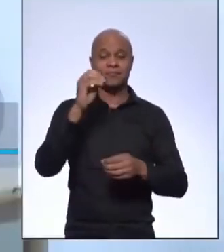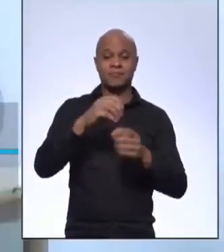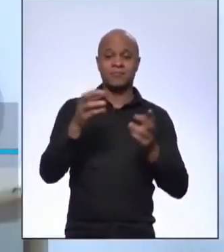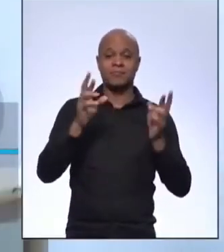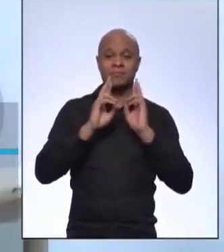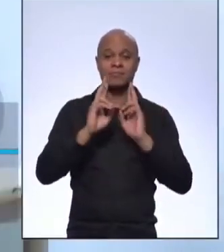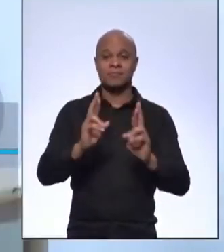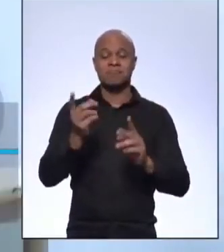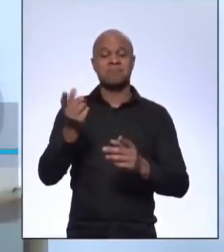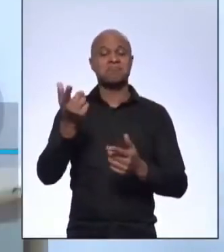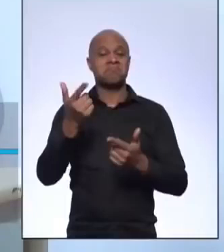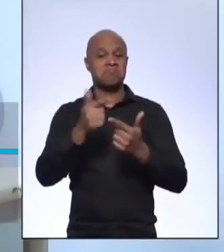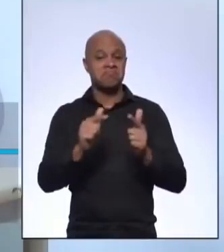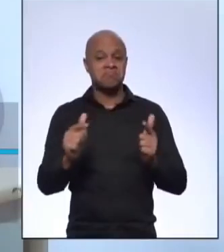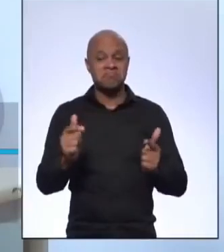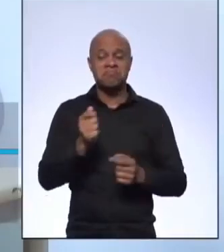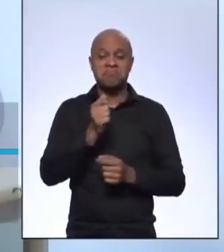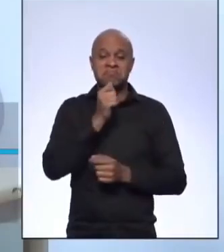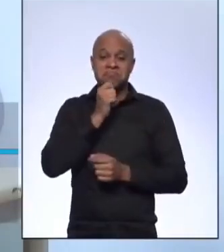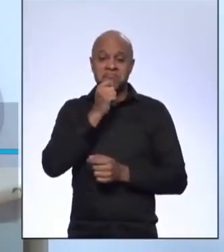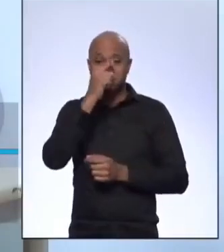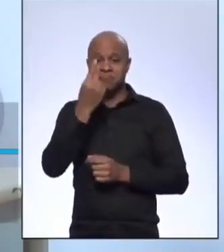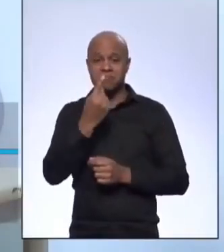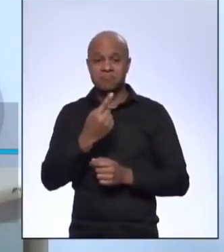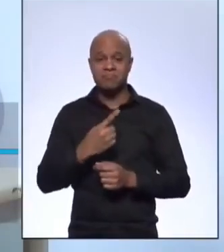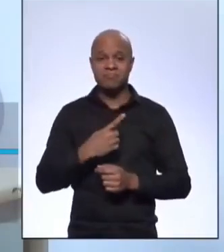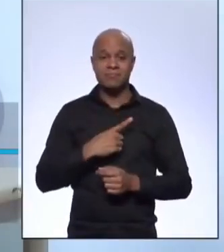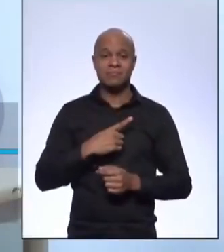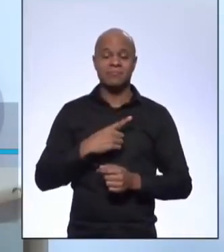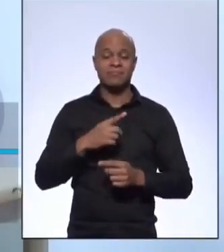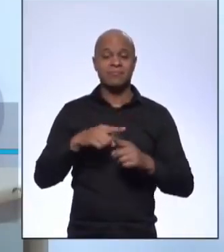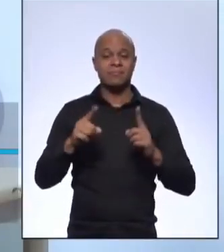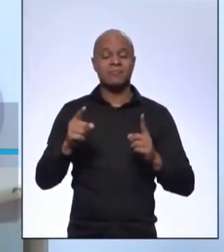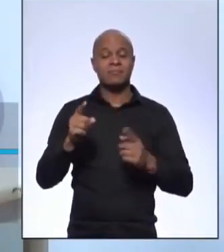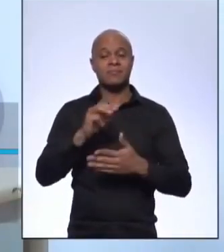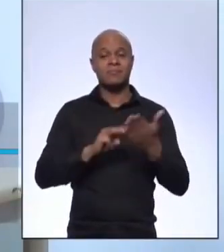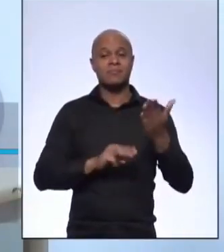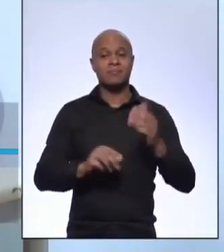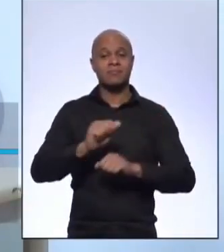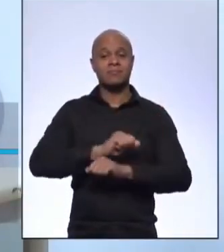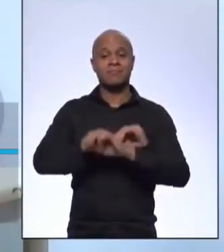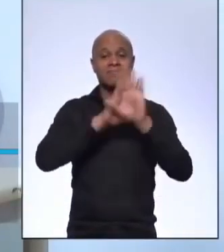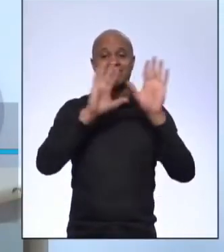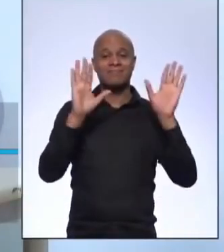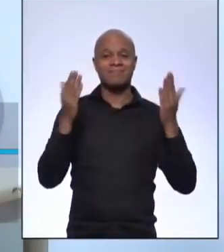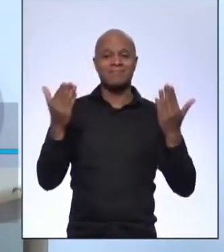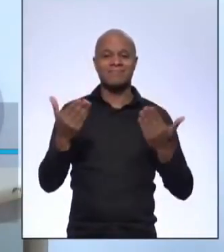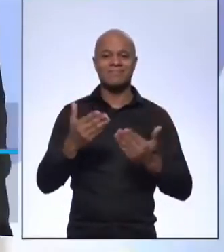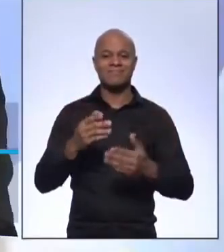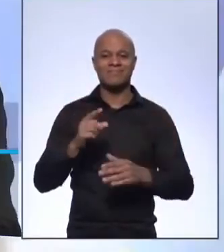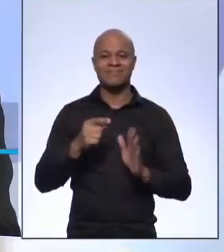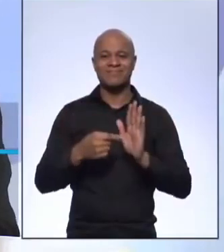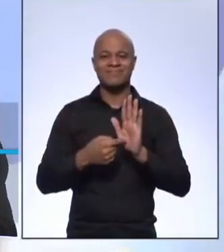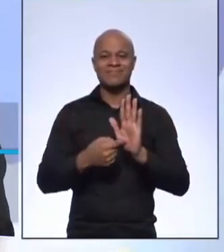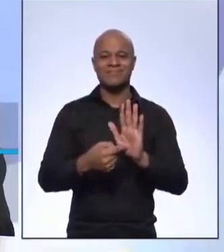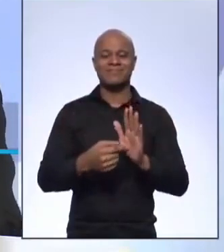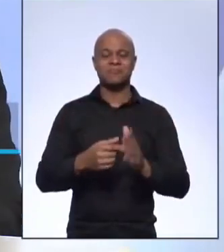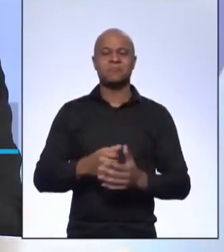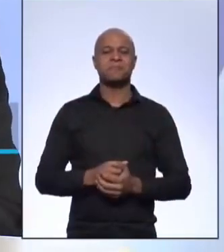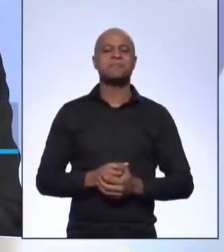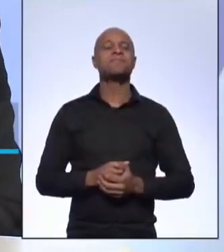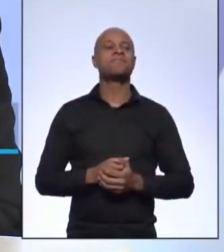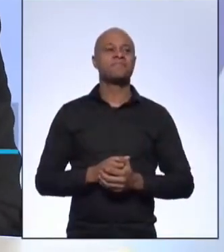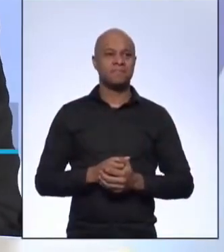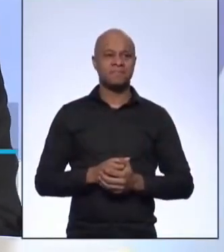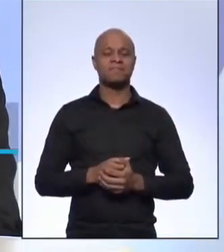colocaram, não tenho, ainda tenho muitas dúvidas, então acho que é um momento muito importante de esclarecer, né? O importante de deixar claro